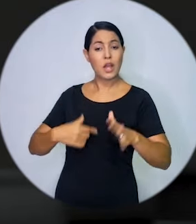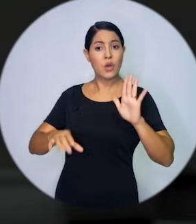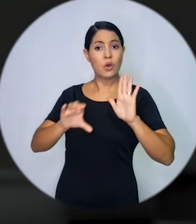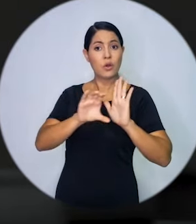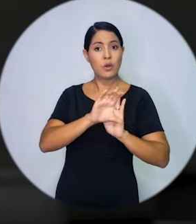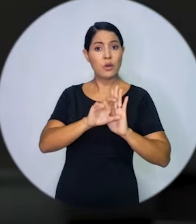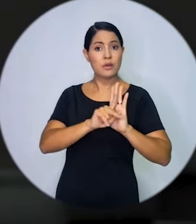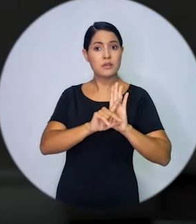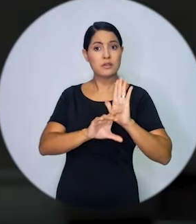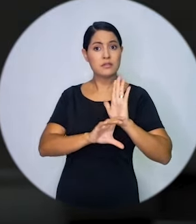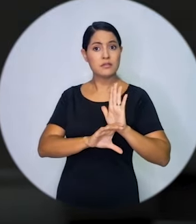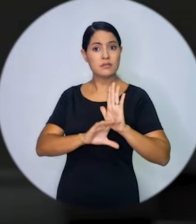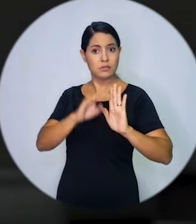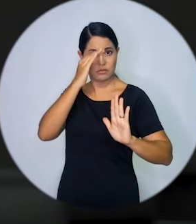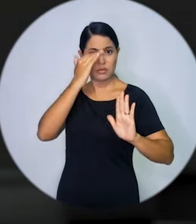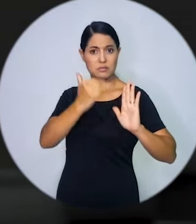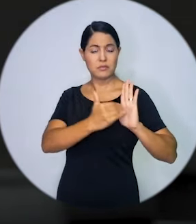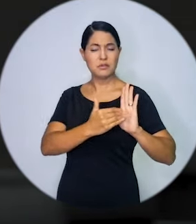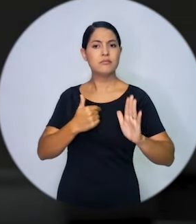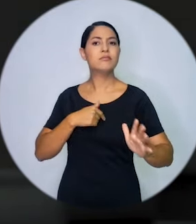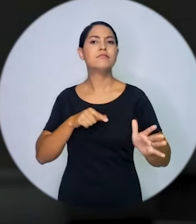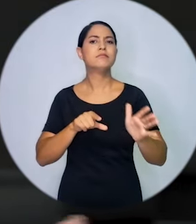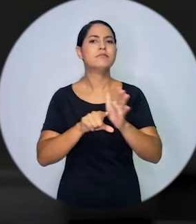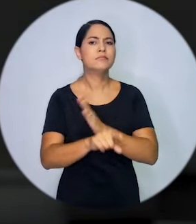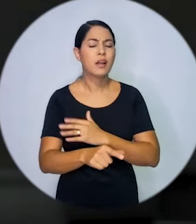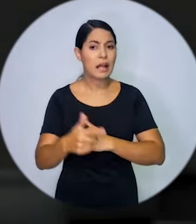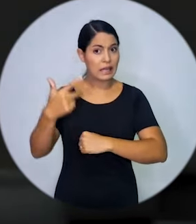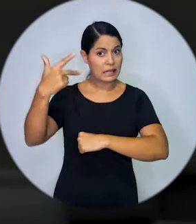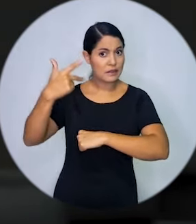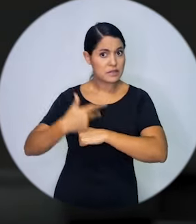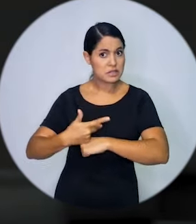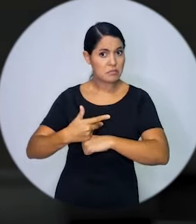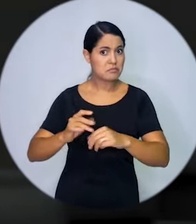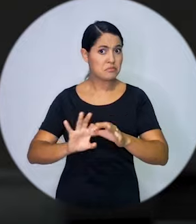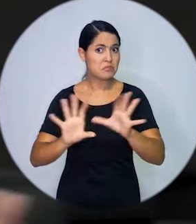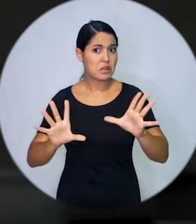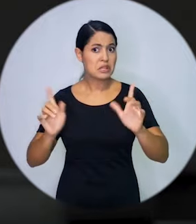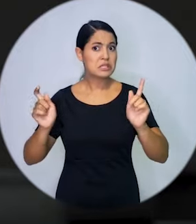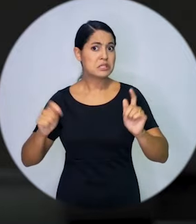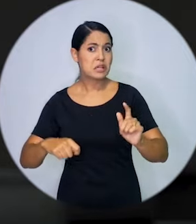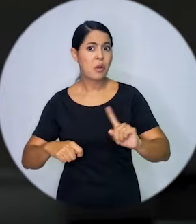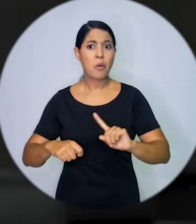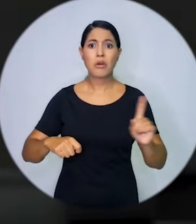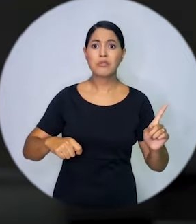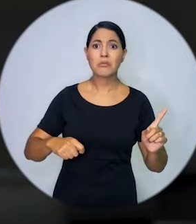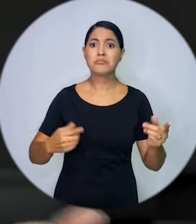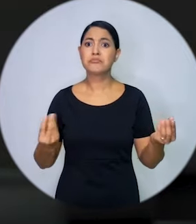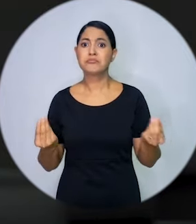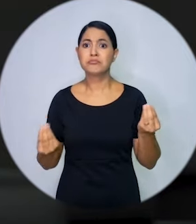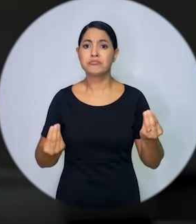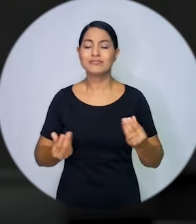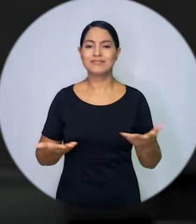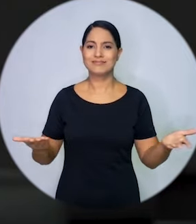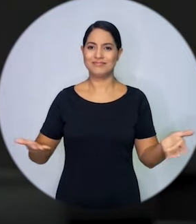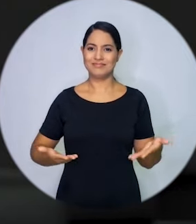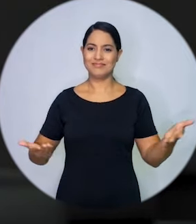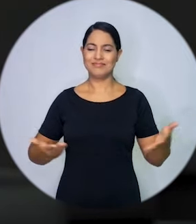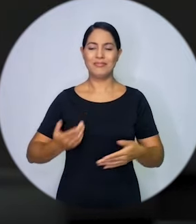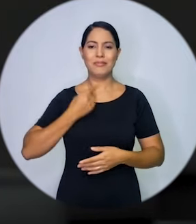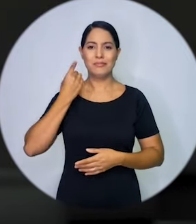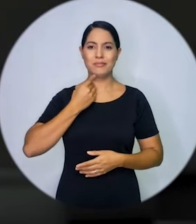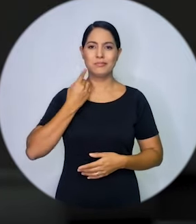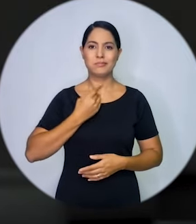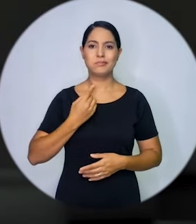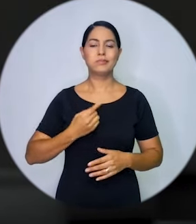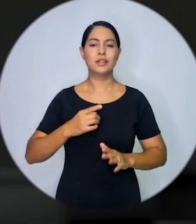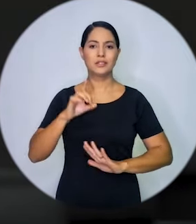ação se baseando no Código de Processo Civil. E aí fica o questionamento: a gravação é ou não é permitida? O Procurador